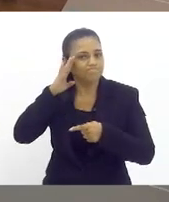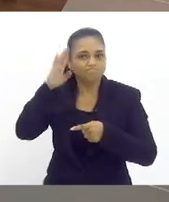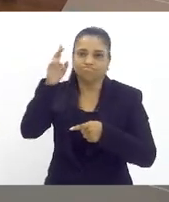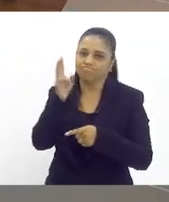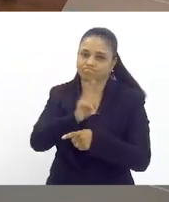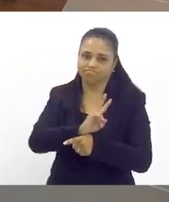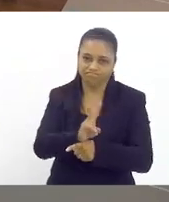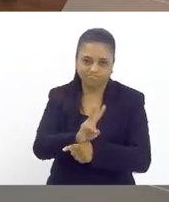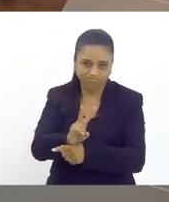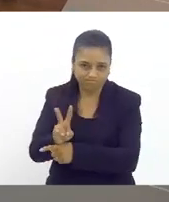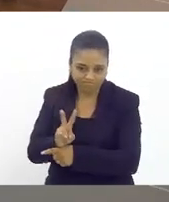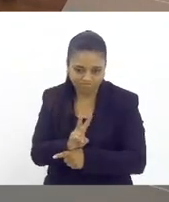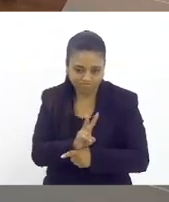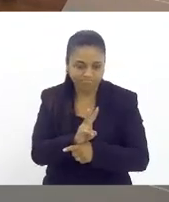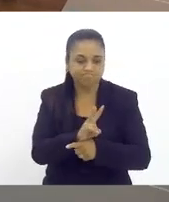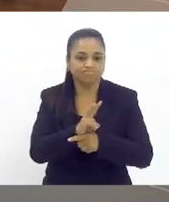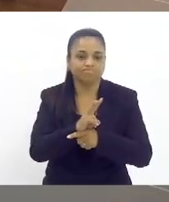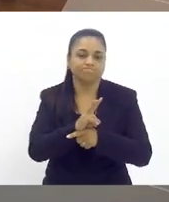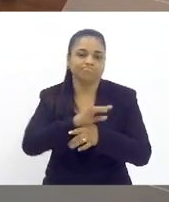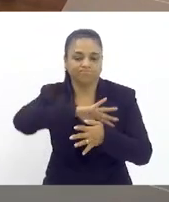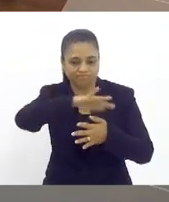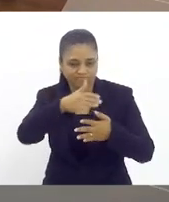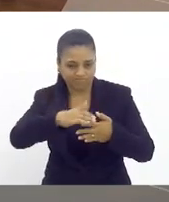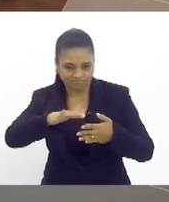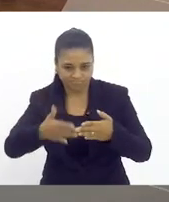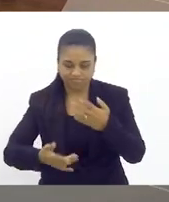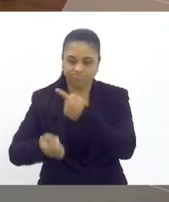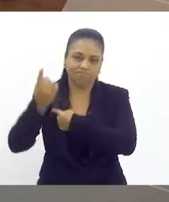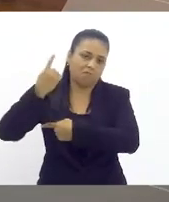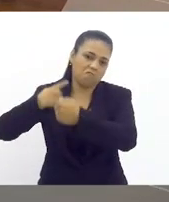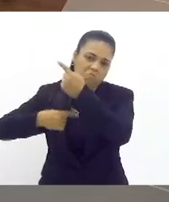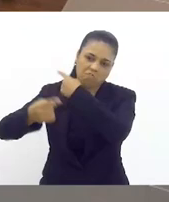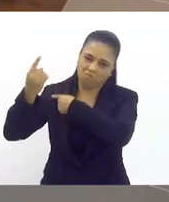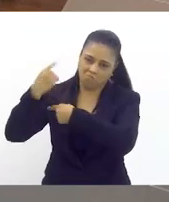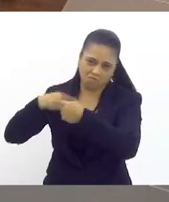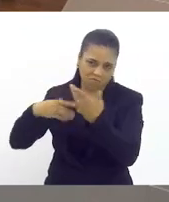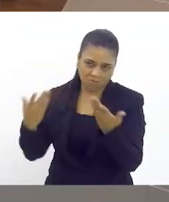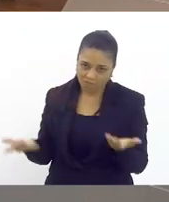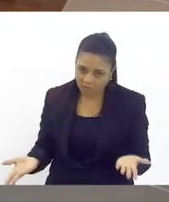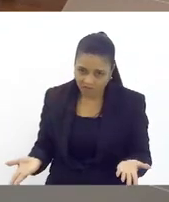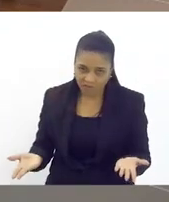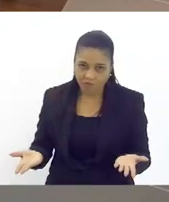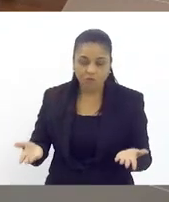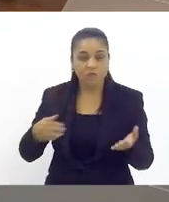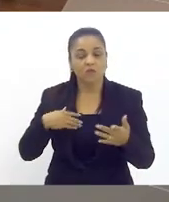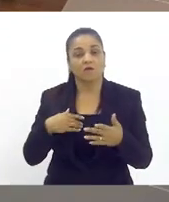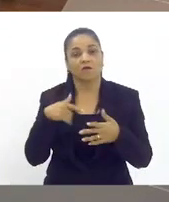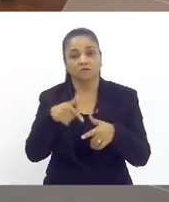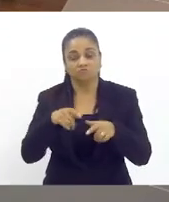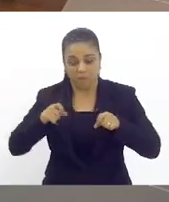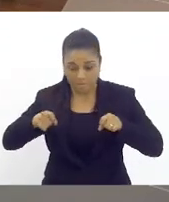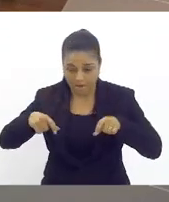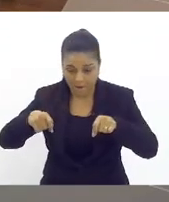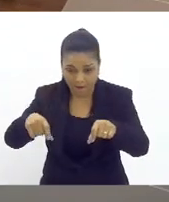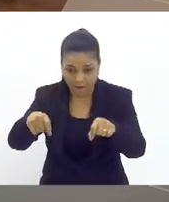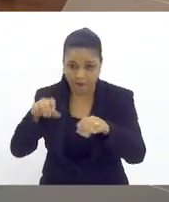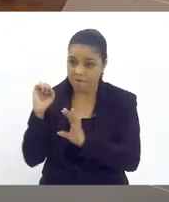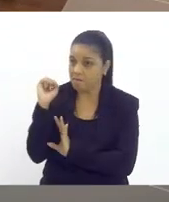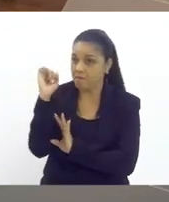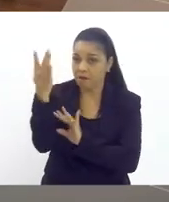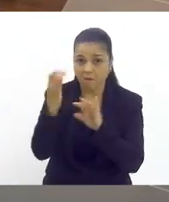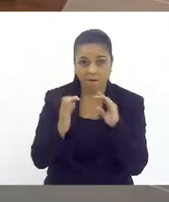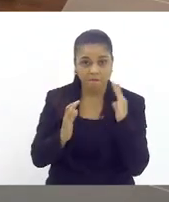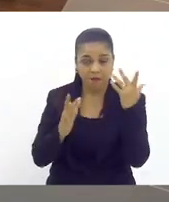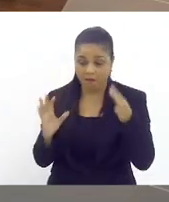atlântica é um retrocesso absurdo né depois focando um pouco na ideia da Restauração e casando um pouco com essas